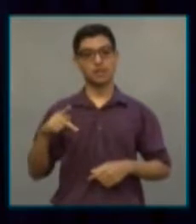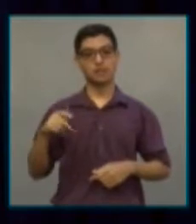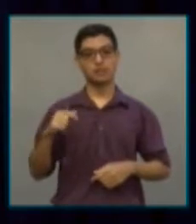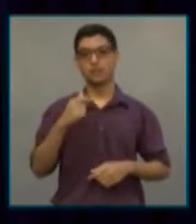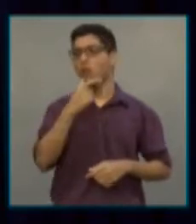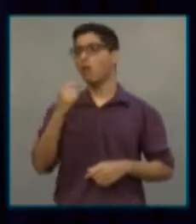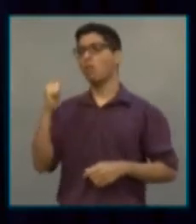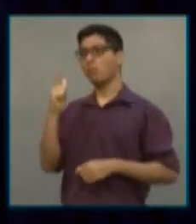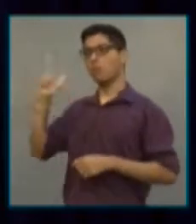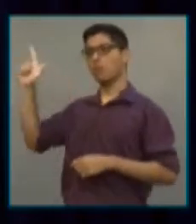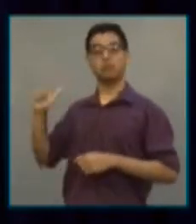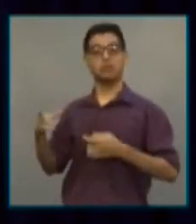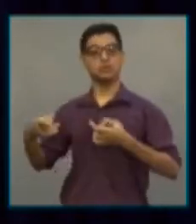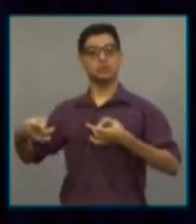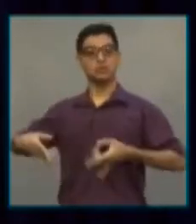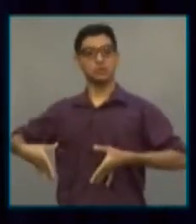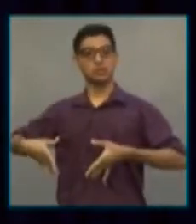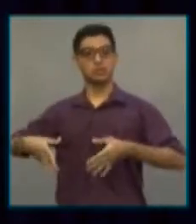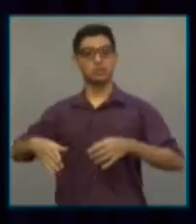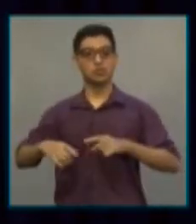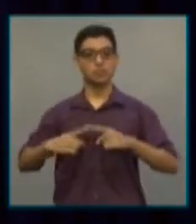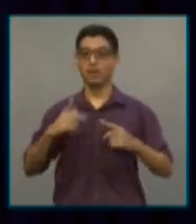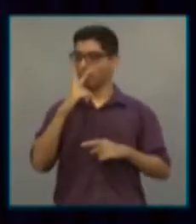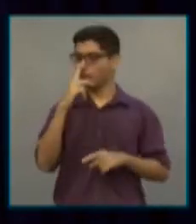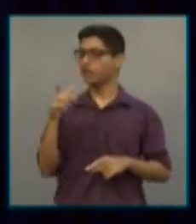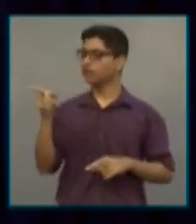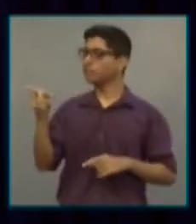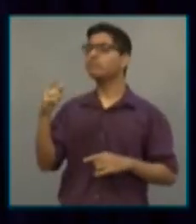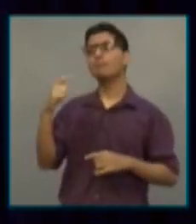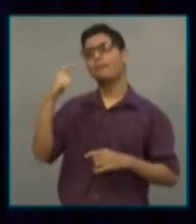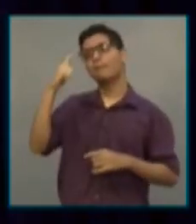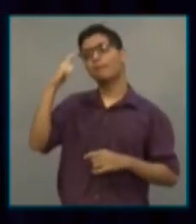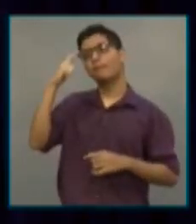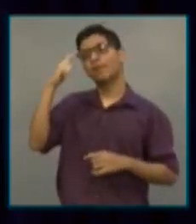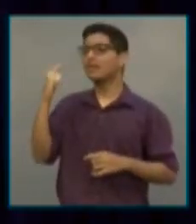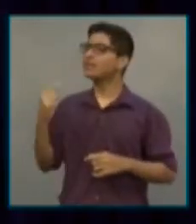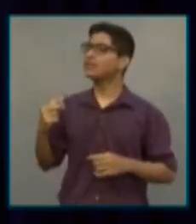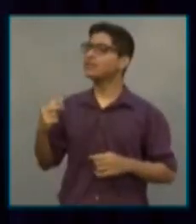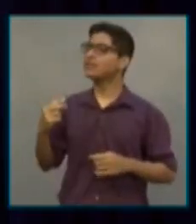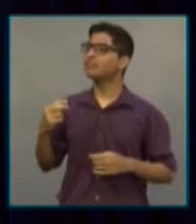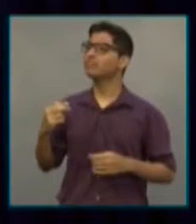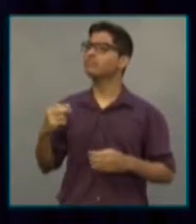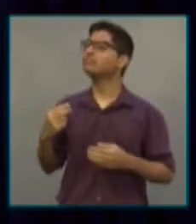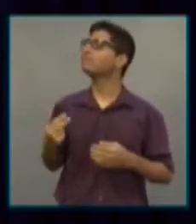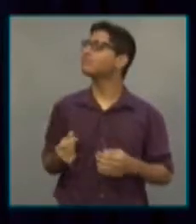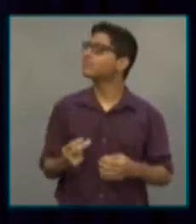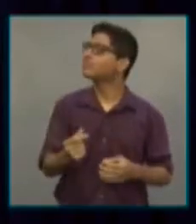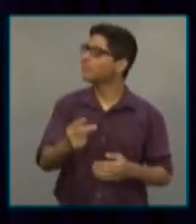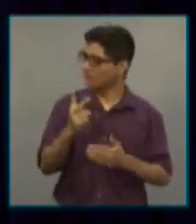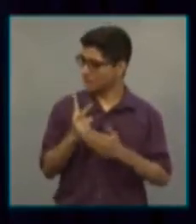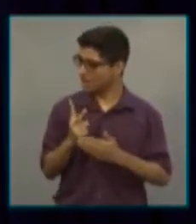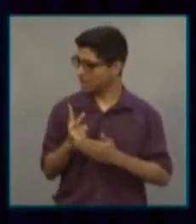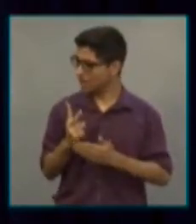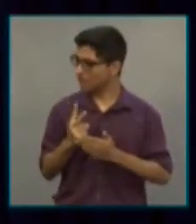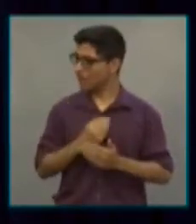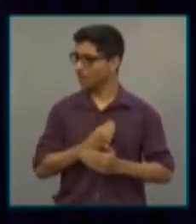quando Vossa Excelência vai tentar ser presidente da OAB. A vice-presidente